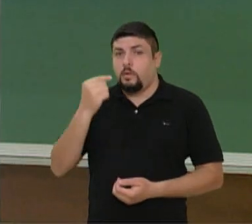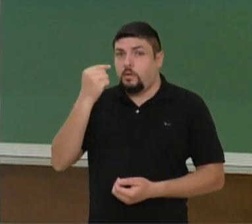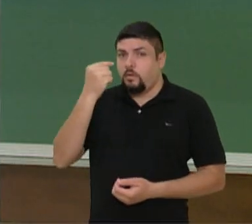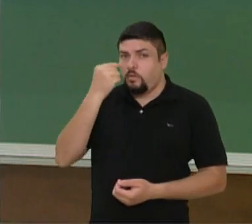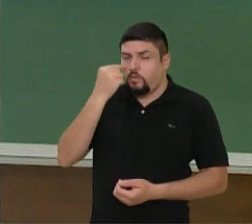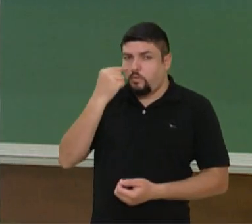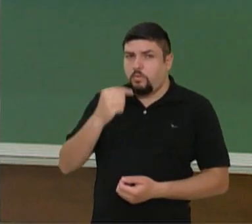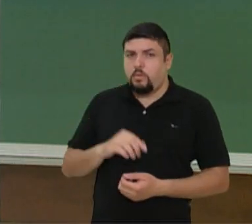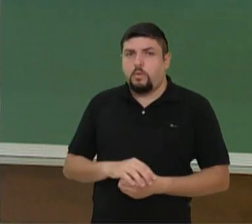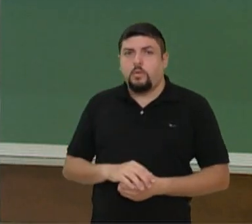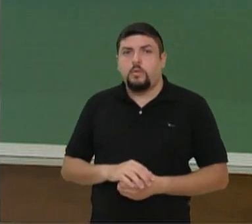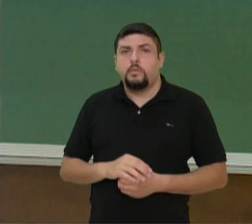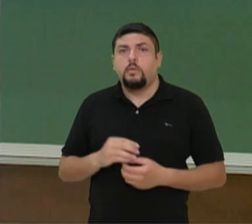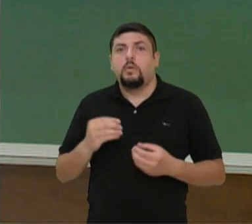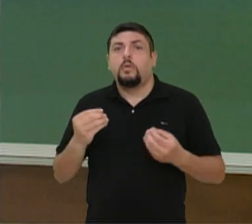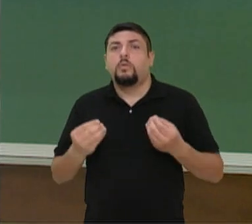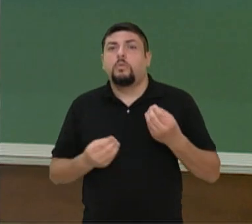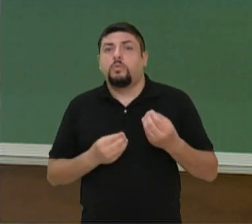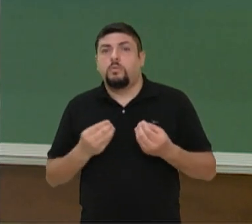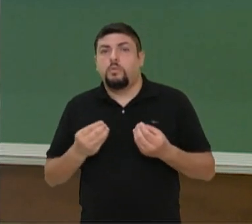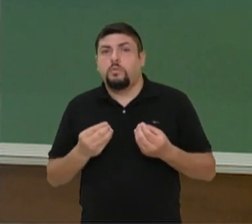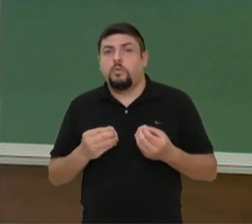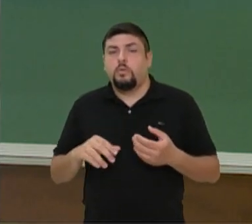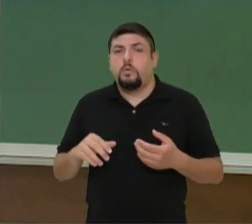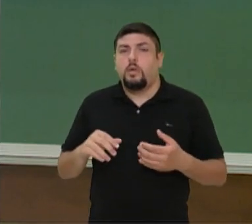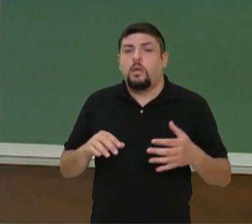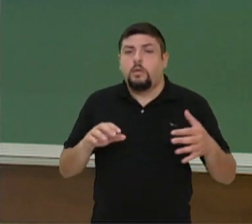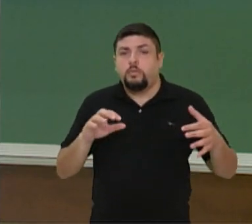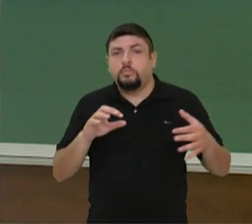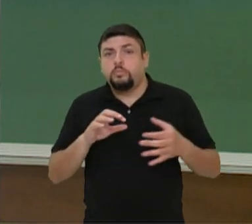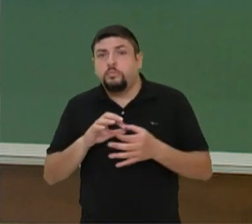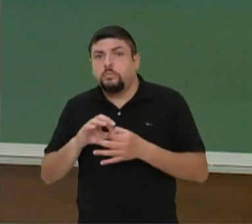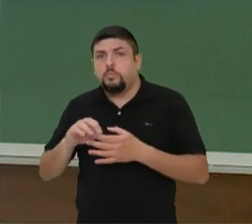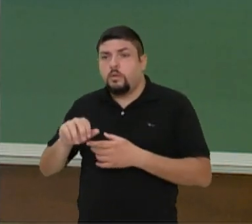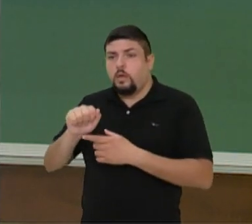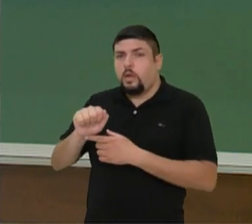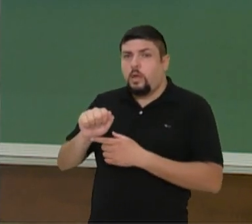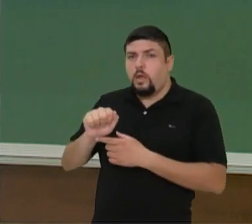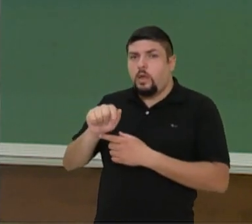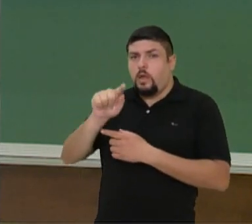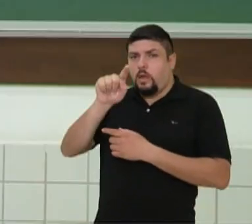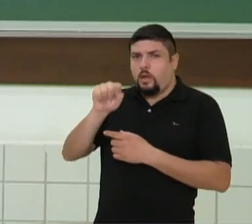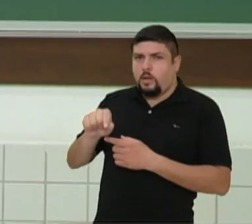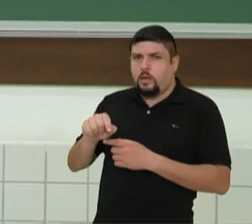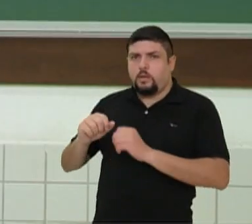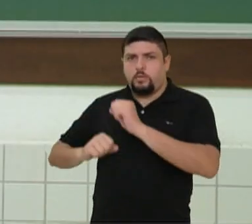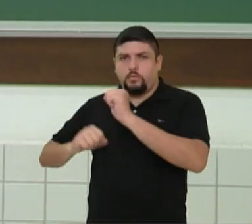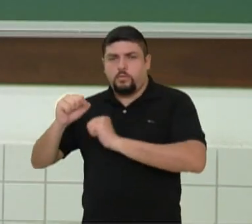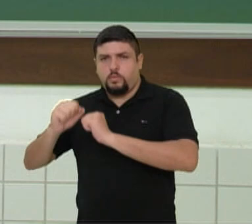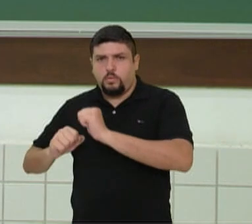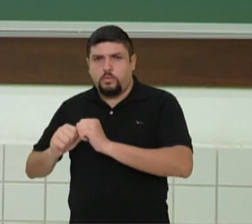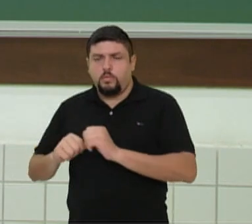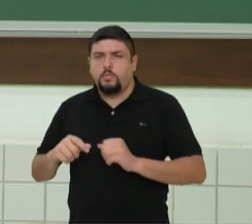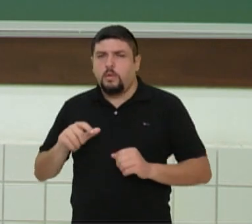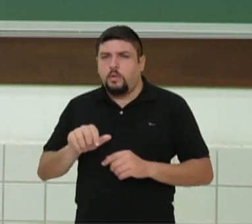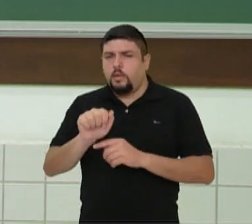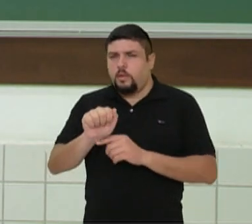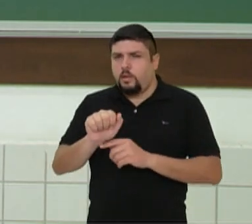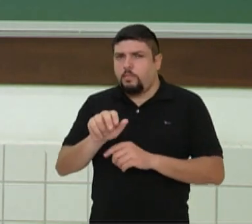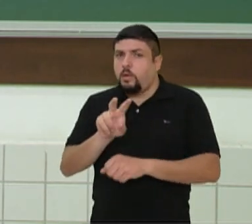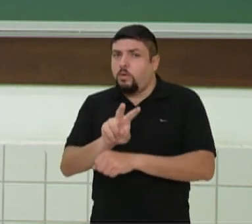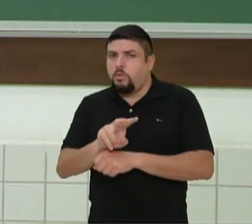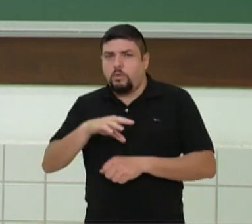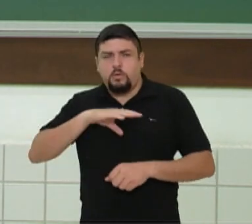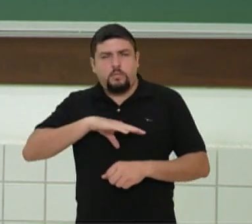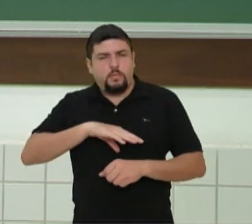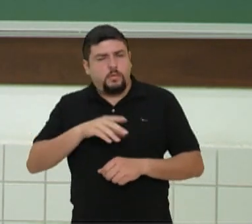se associavam a deveria ter uma crase, e a industrialização. Ficaram faltando duas crases ali. Toma cuidado ali,